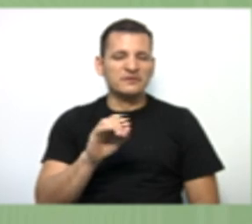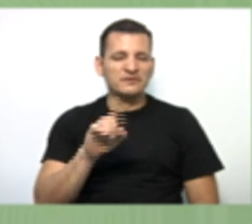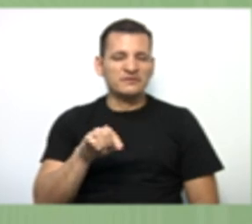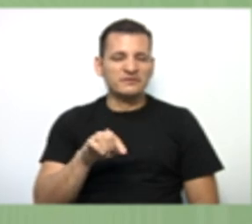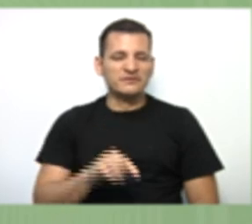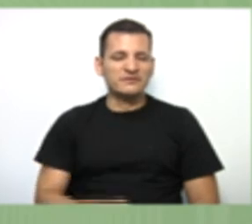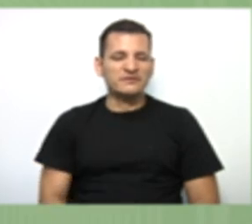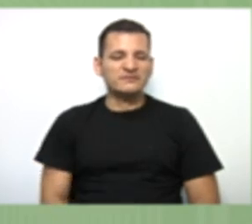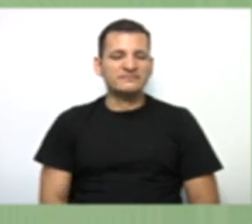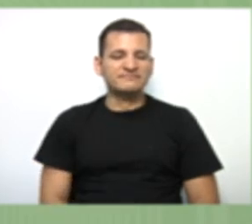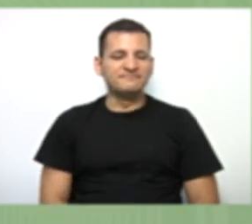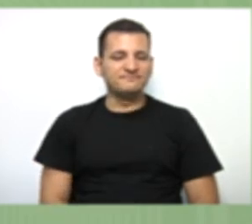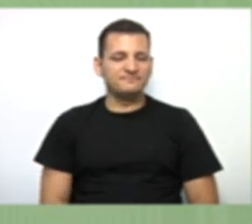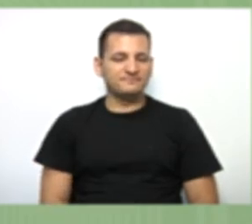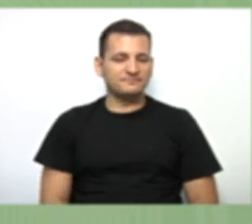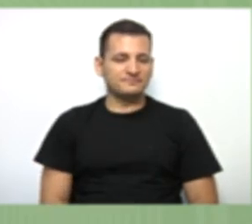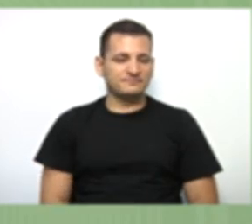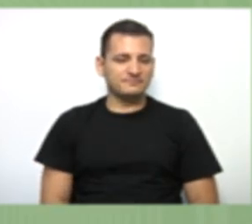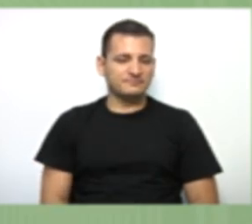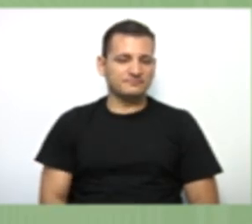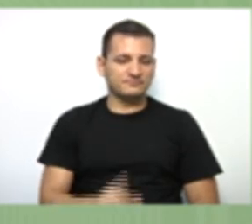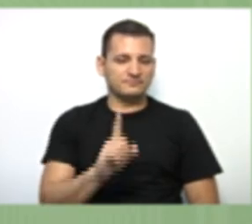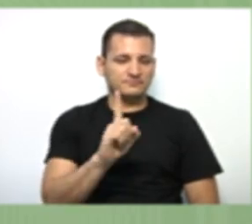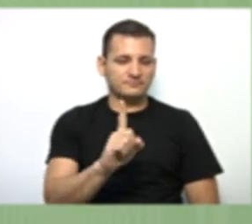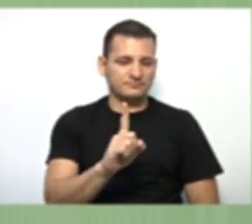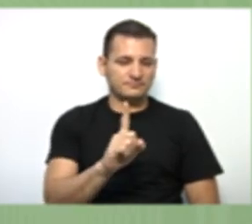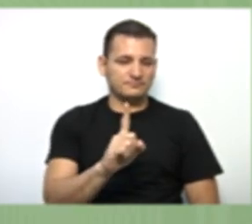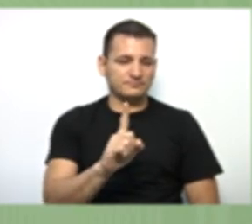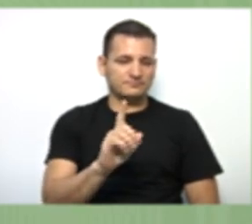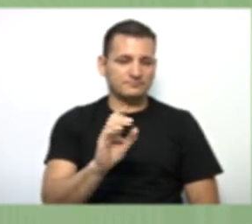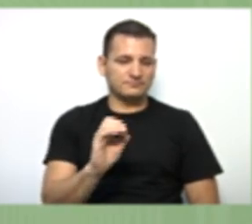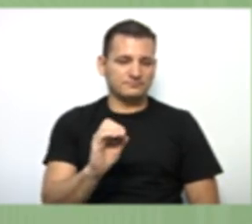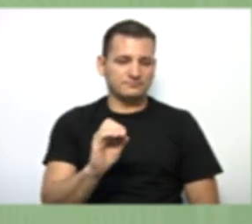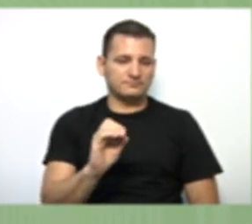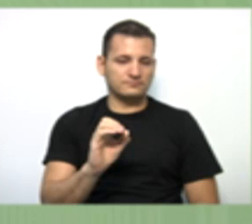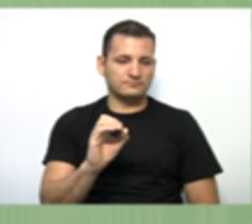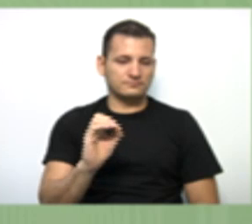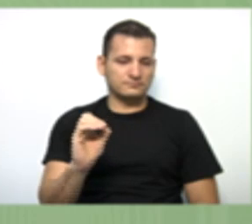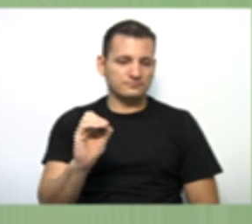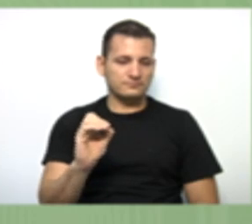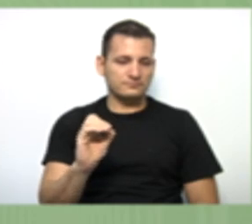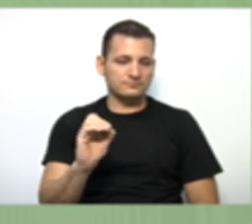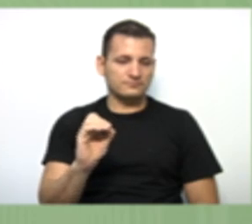1, 0, 0. Né?